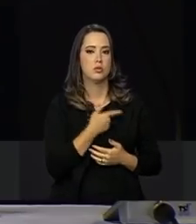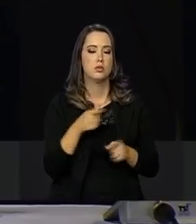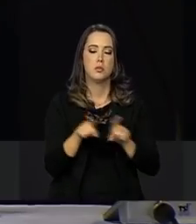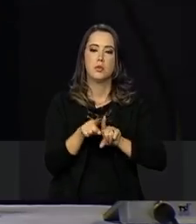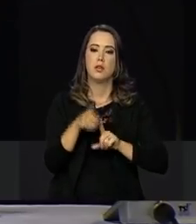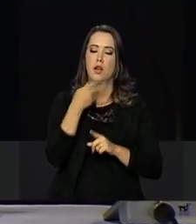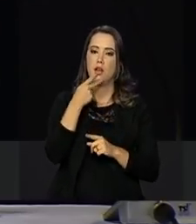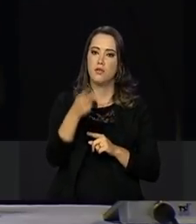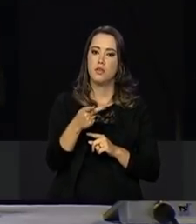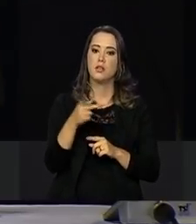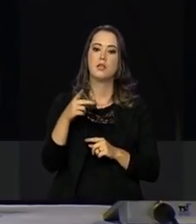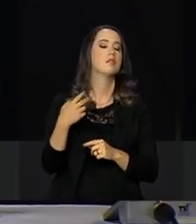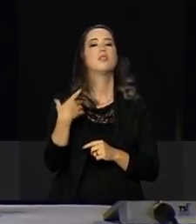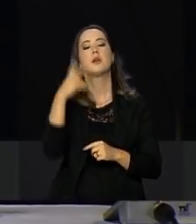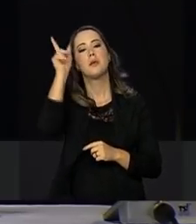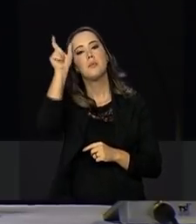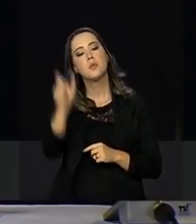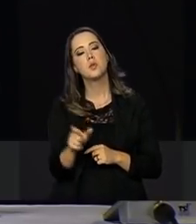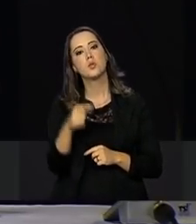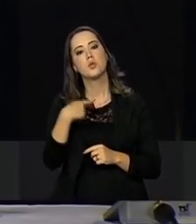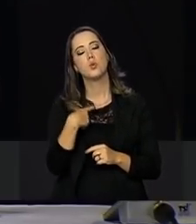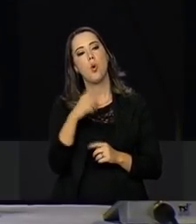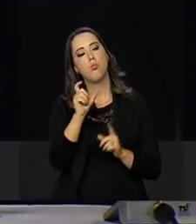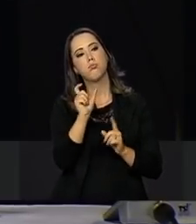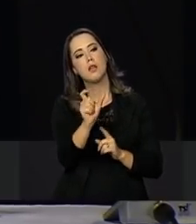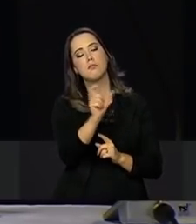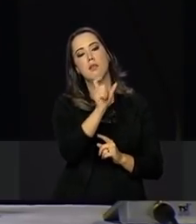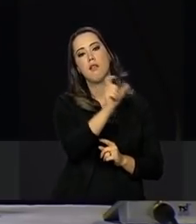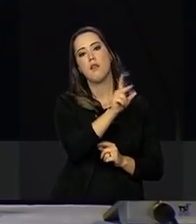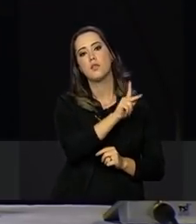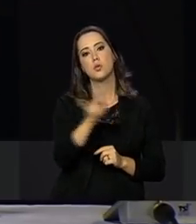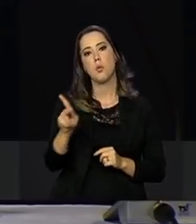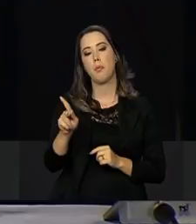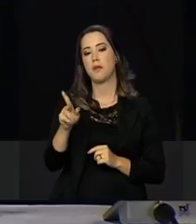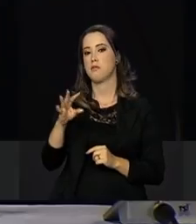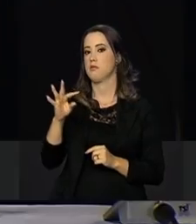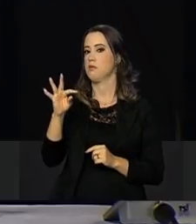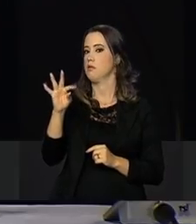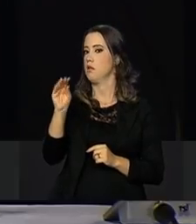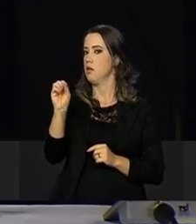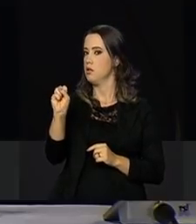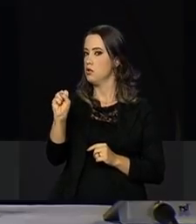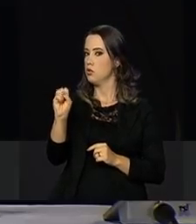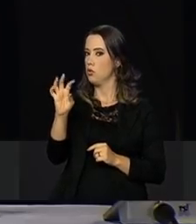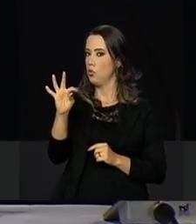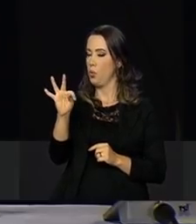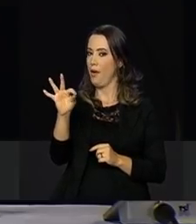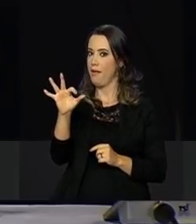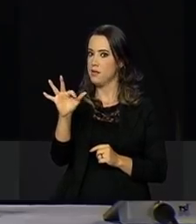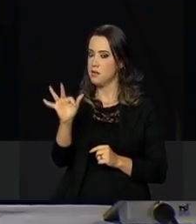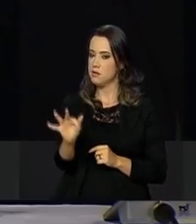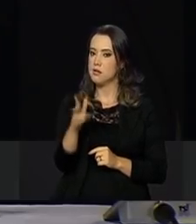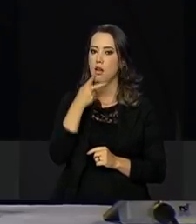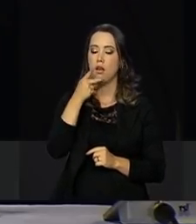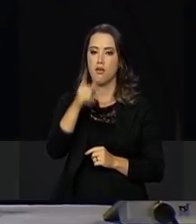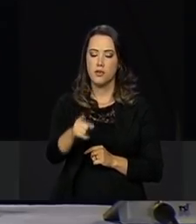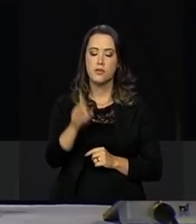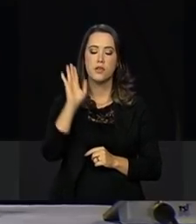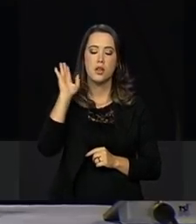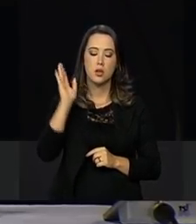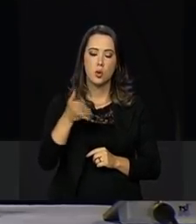quero dizer que muito deve estar inspirado nas palavras do presidente Toffoli, que no discurso que fez,